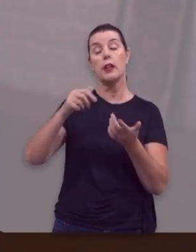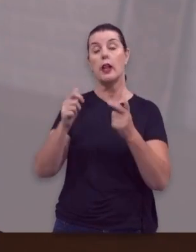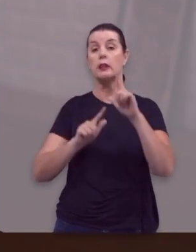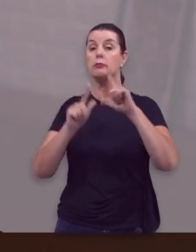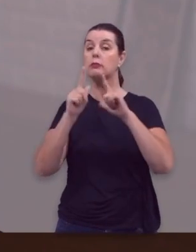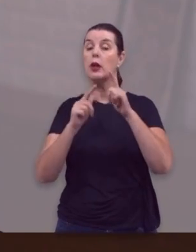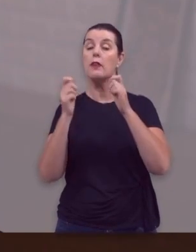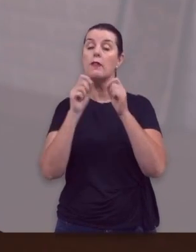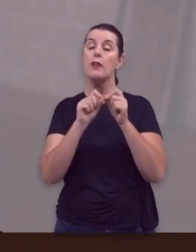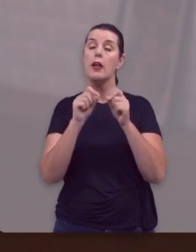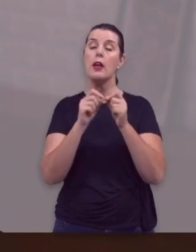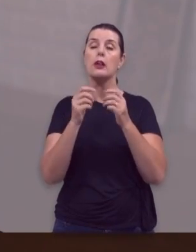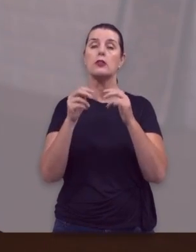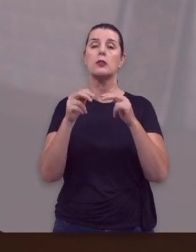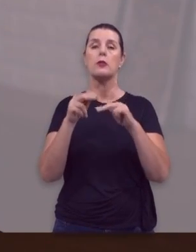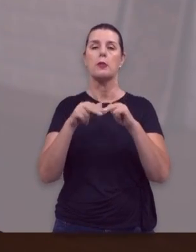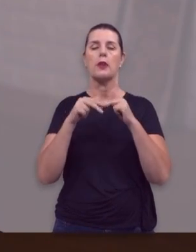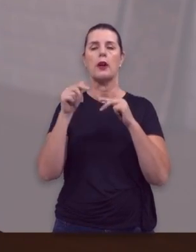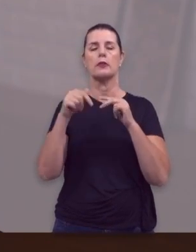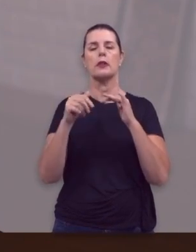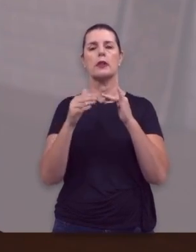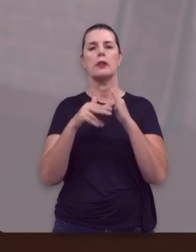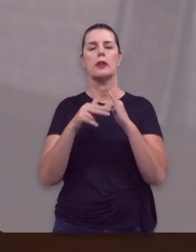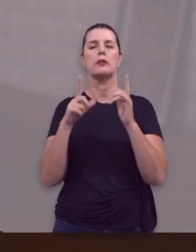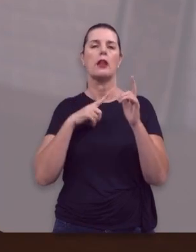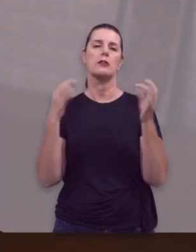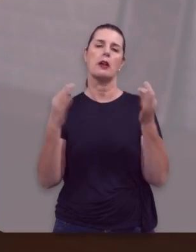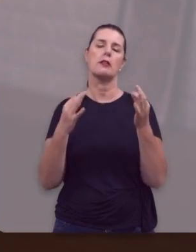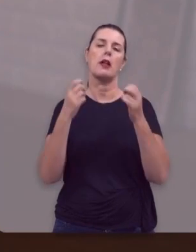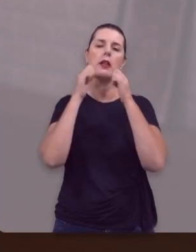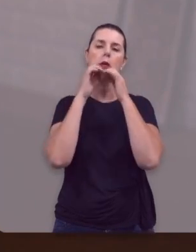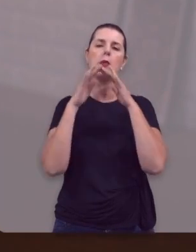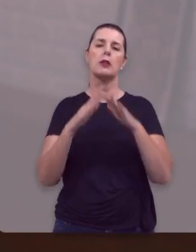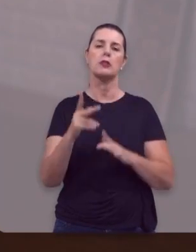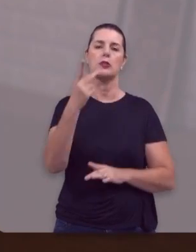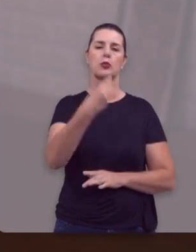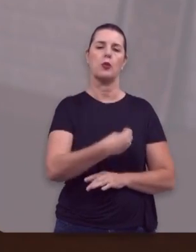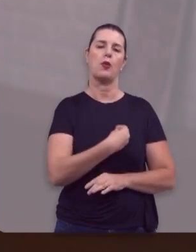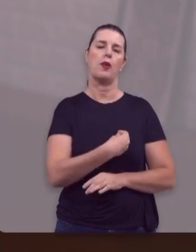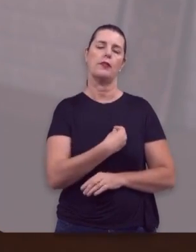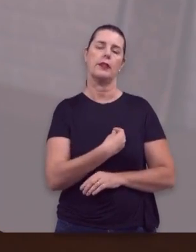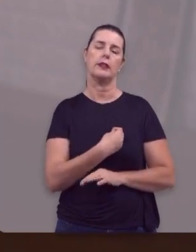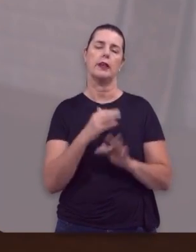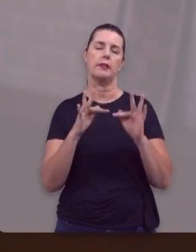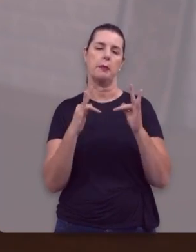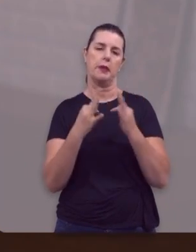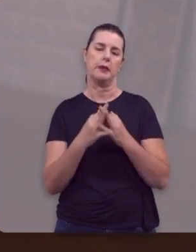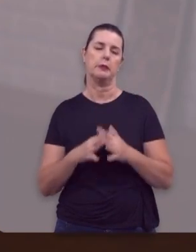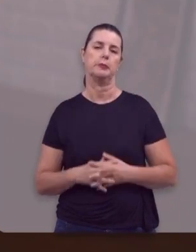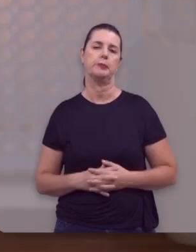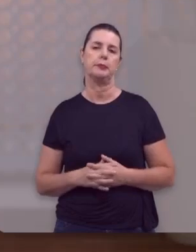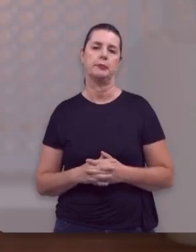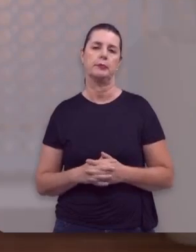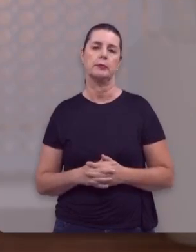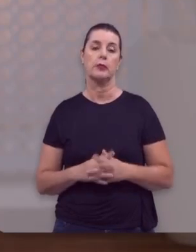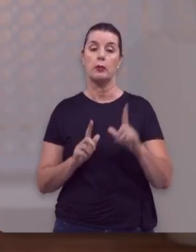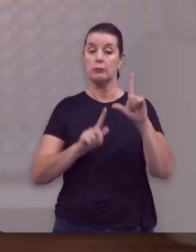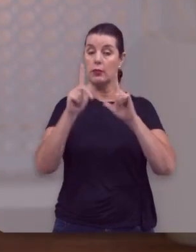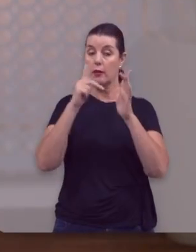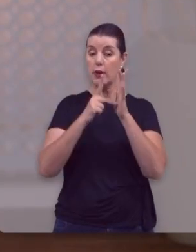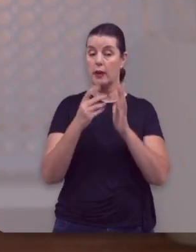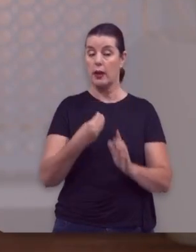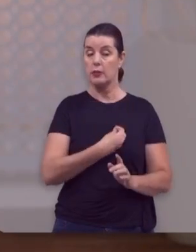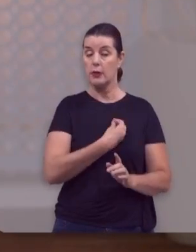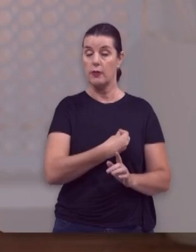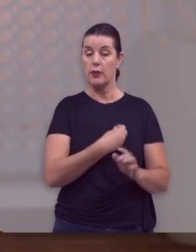outros programas produzidos pela nossa igreja, que eu também tenho convicção vai poder abençoar você e a sua família. O